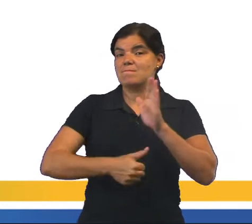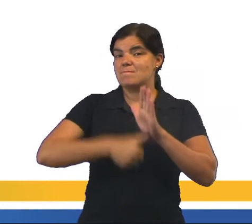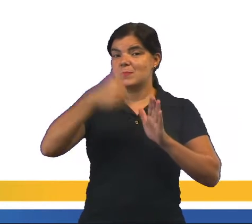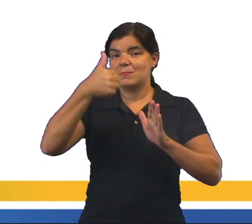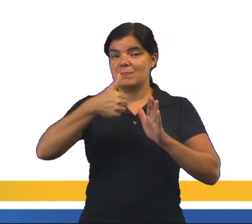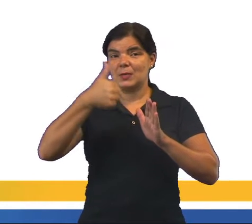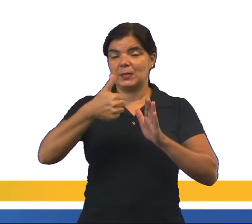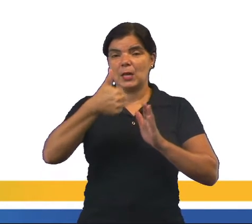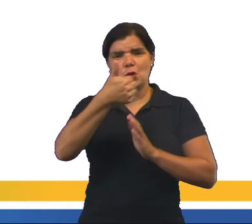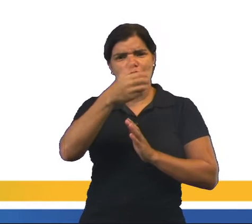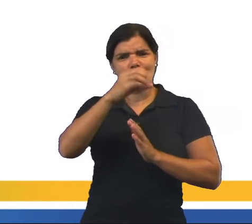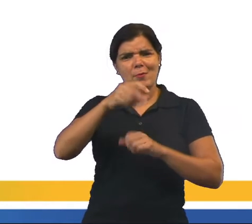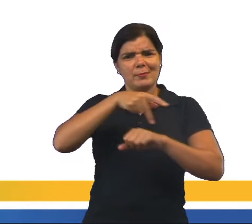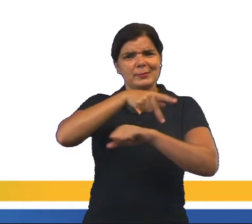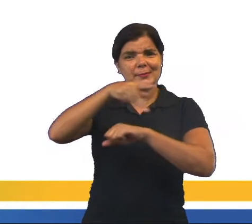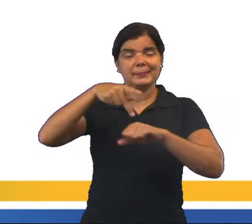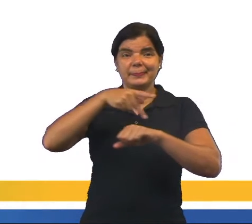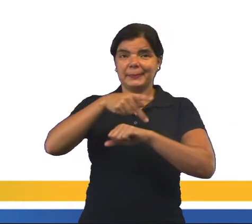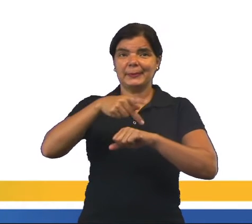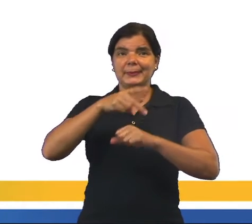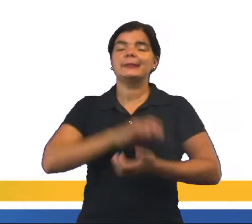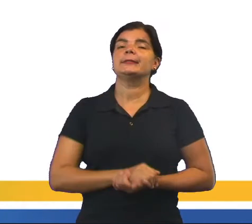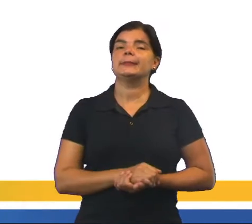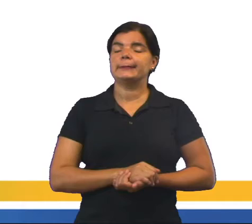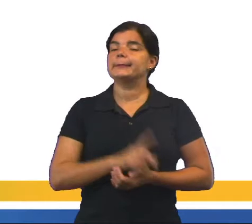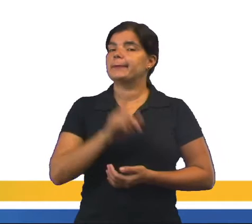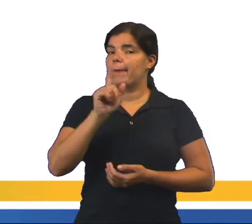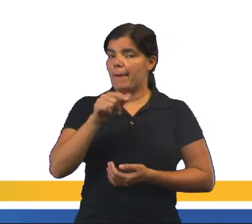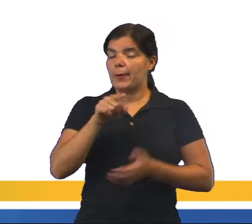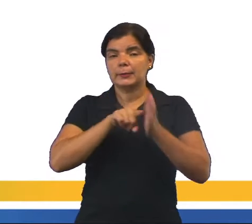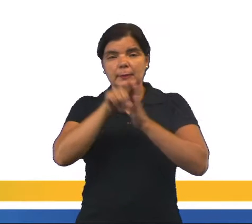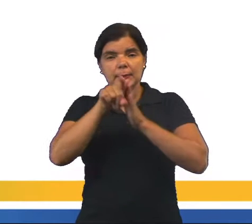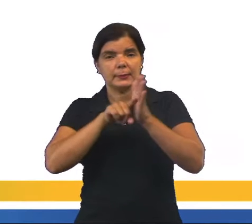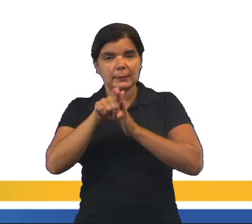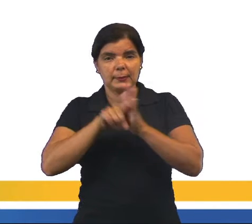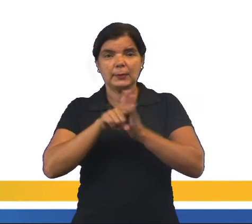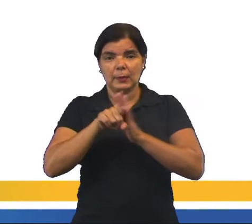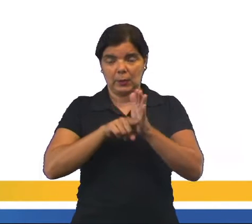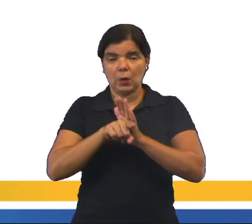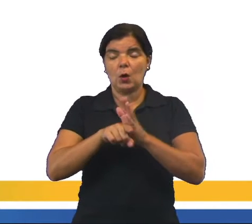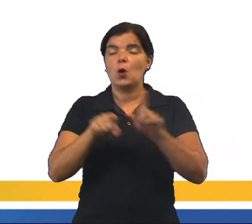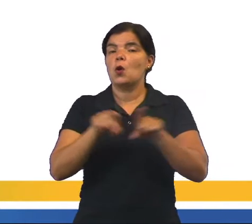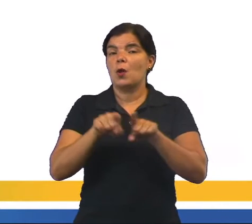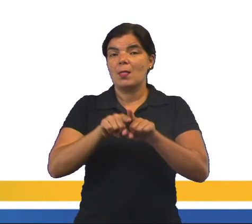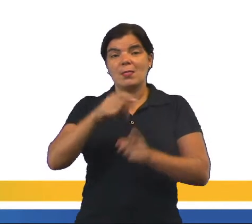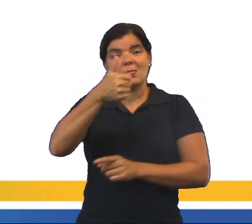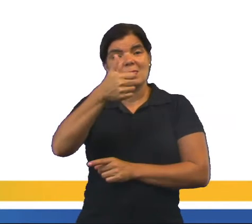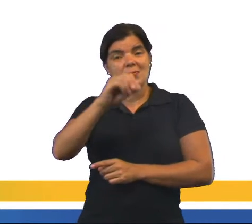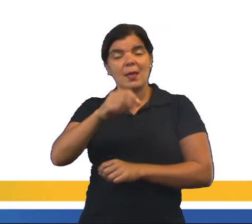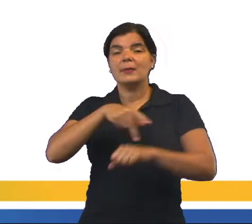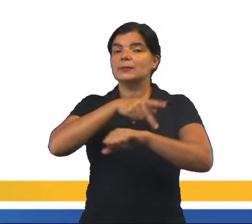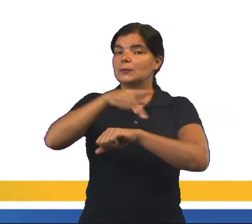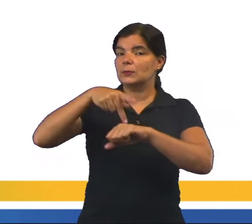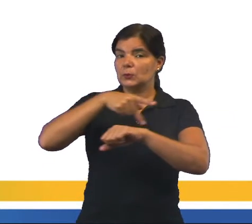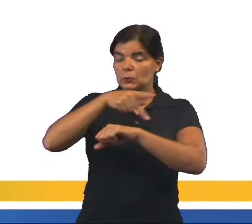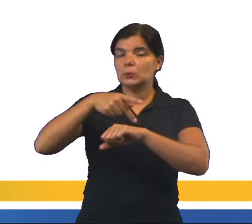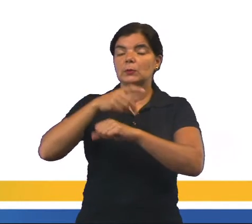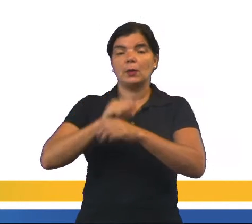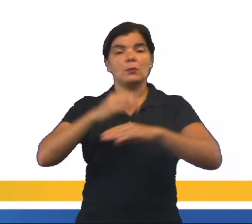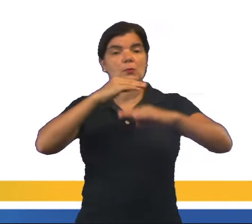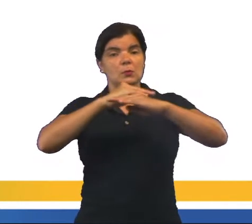só, de 10 países, isso é a fonte dessa pesquisa, é o Banco Mundial, de 10 países que tratam